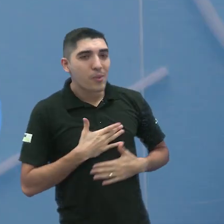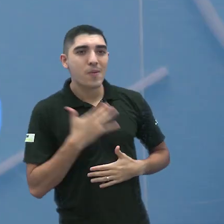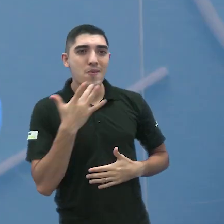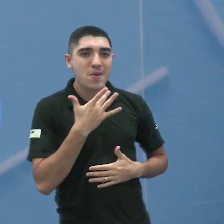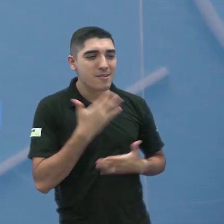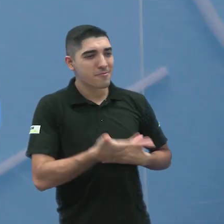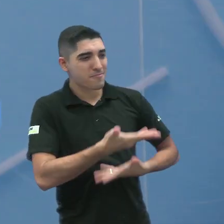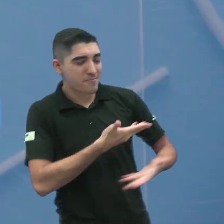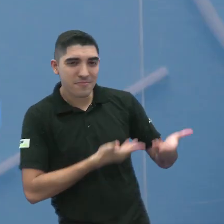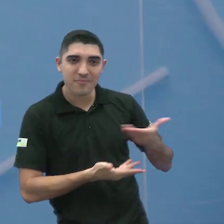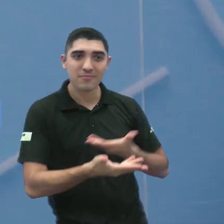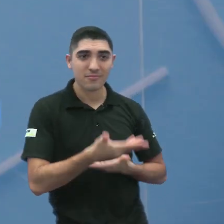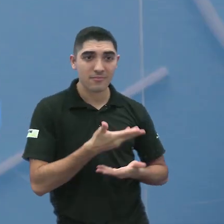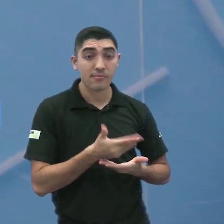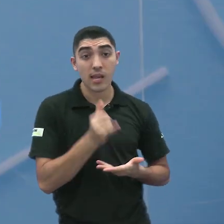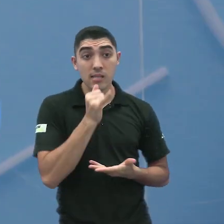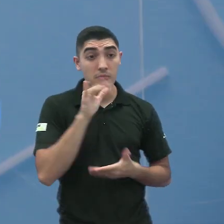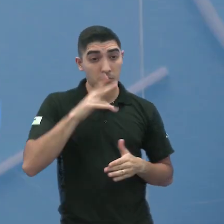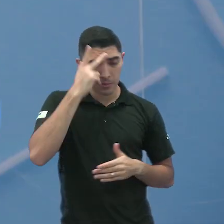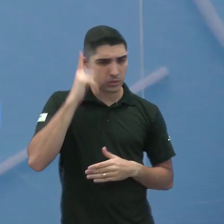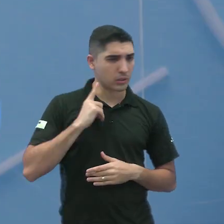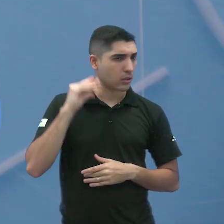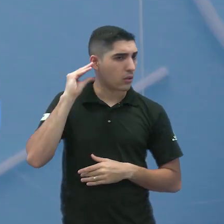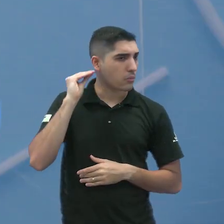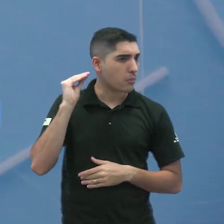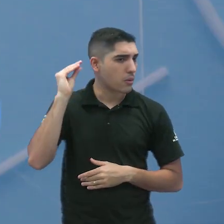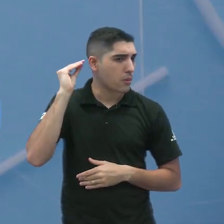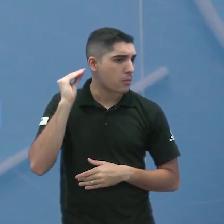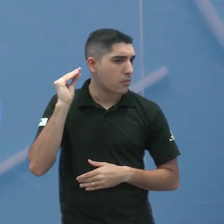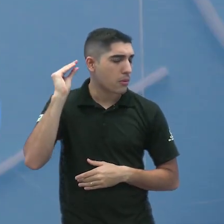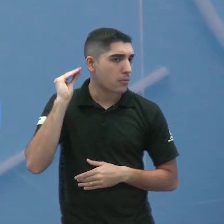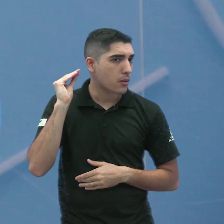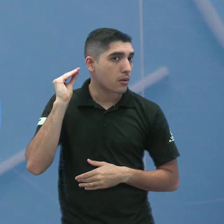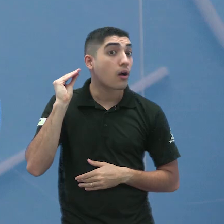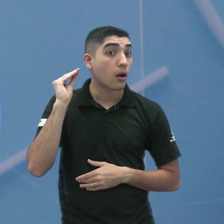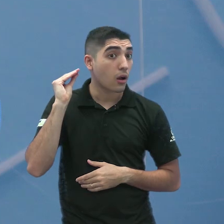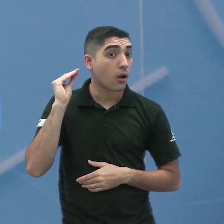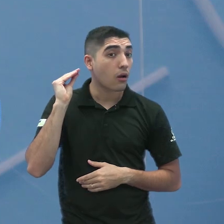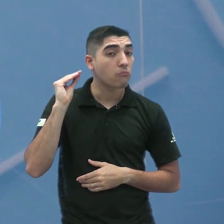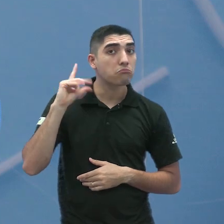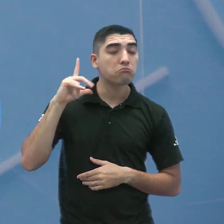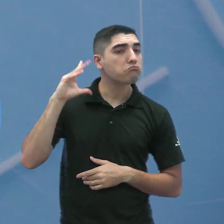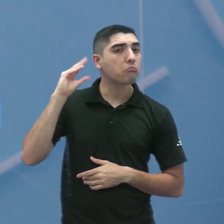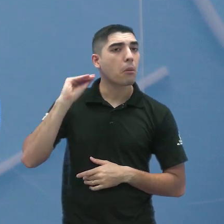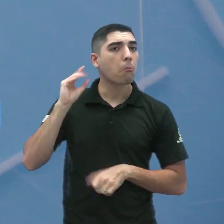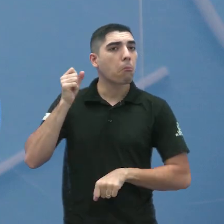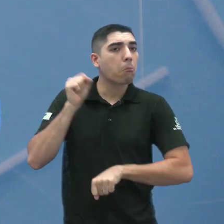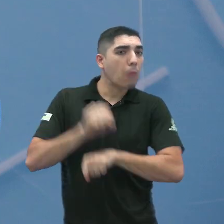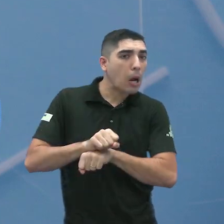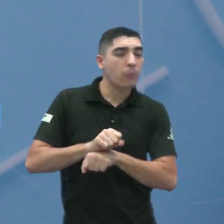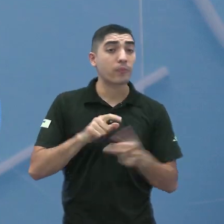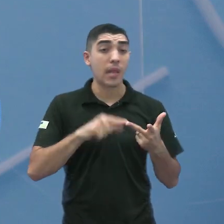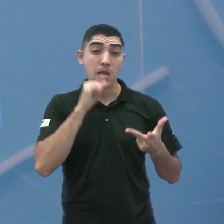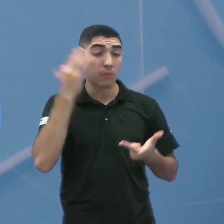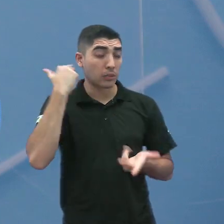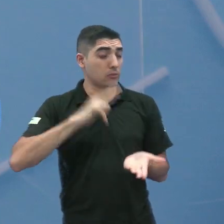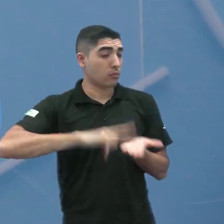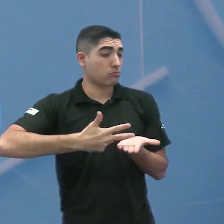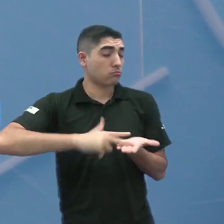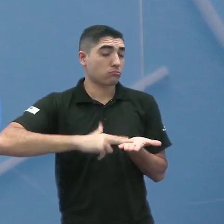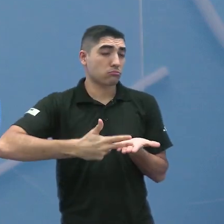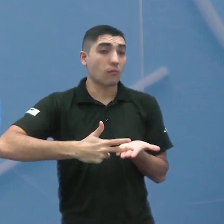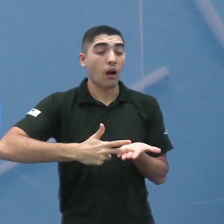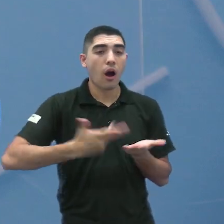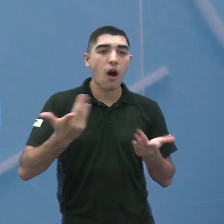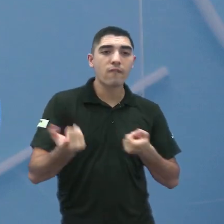as pessoas que ouvem vozes, têm sintomas psicóticos, isso pode deixar de acontecer. A insônia que eu falei, a pessoa